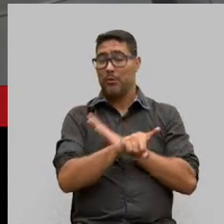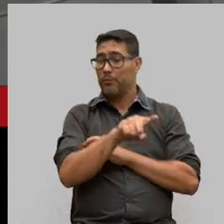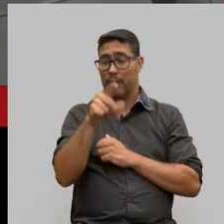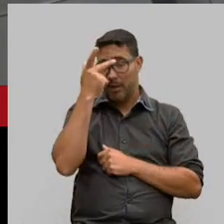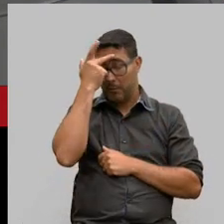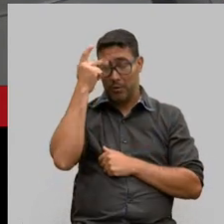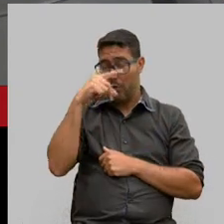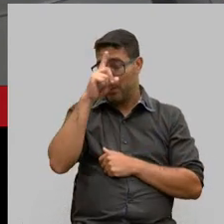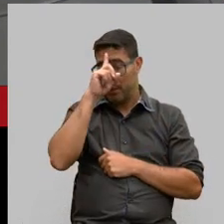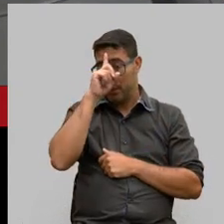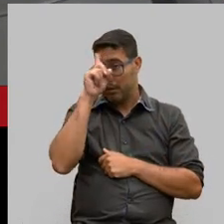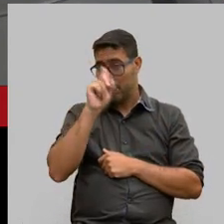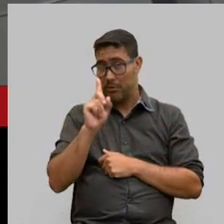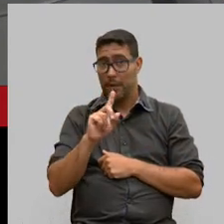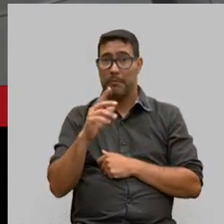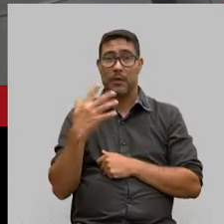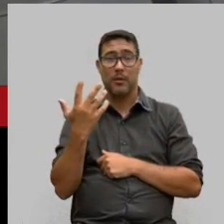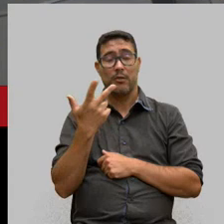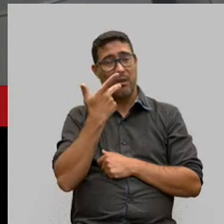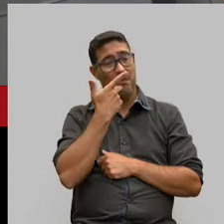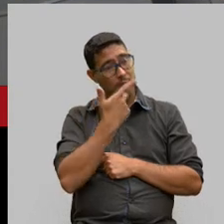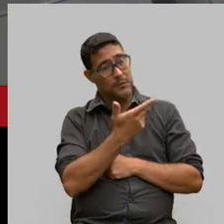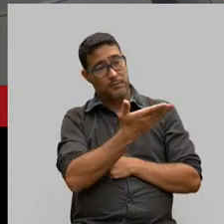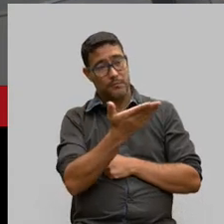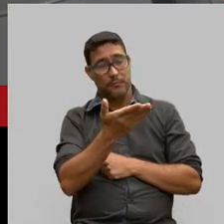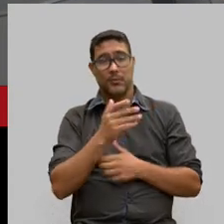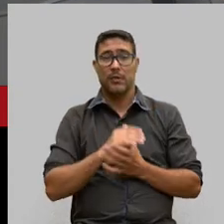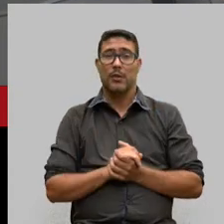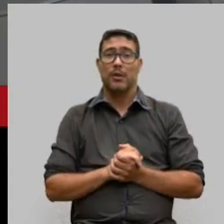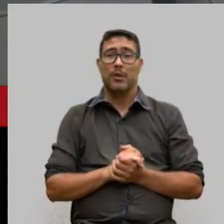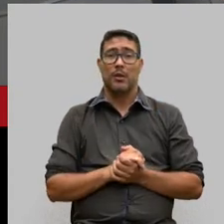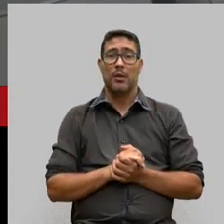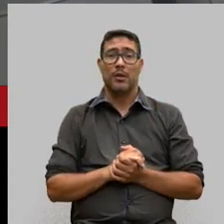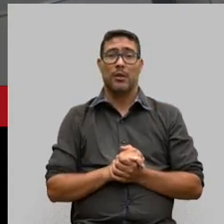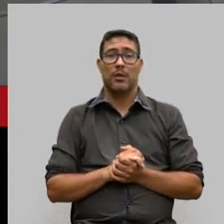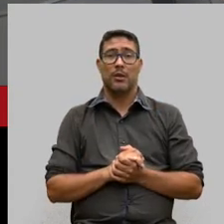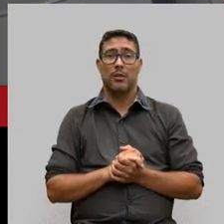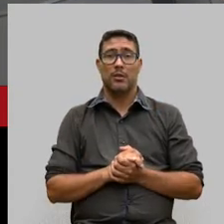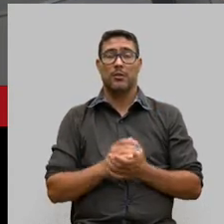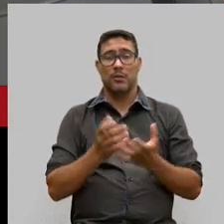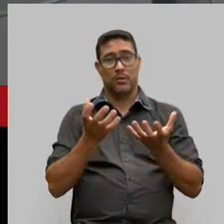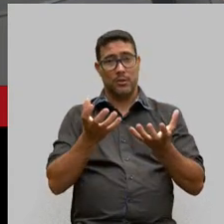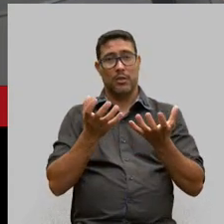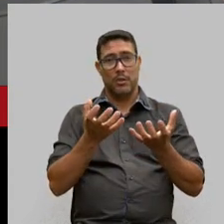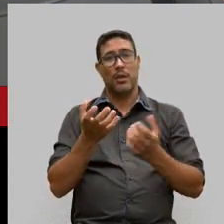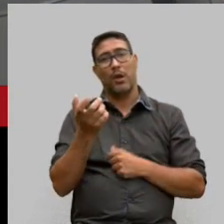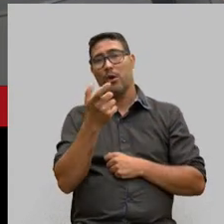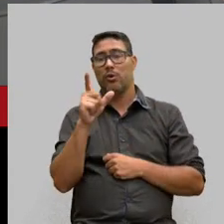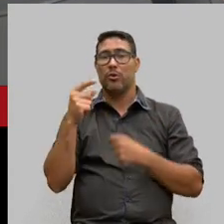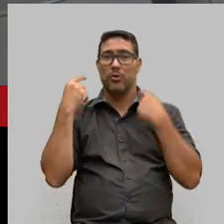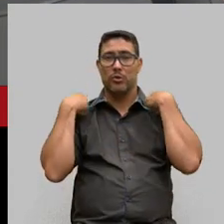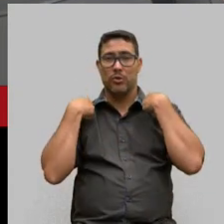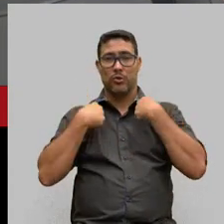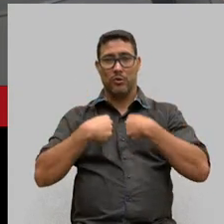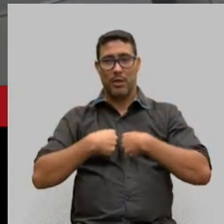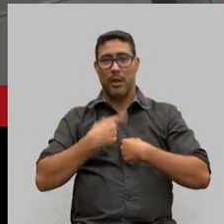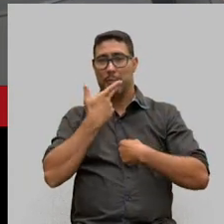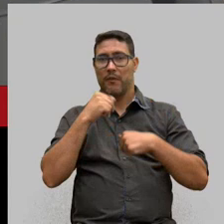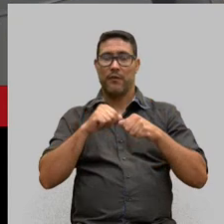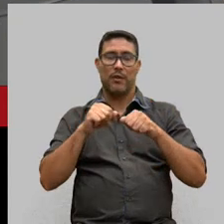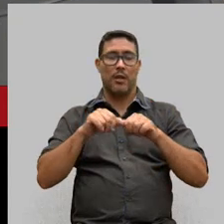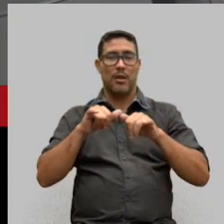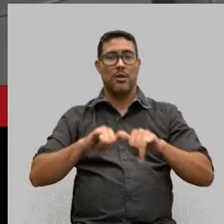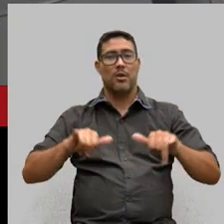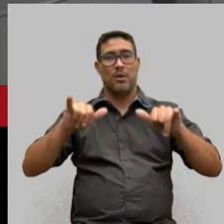fo onde que eu até comentei com o rapaz que eu queria outros né colares para poder fazer divulgação